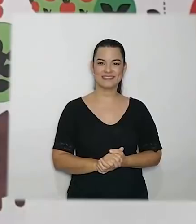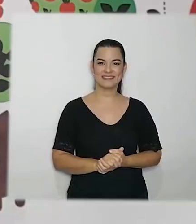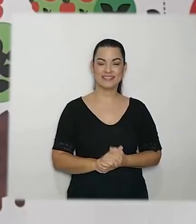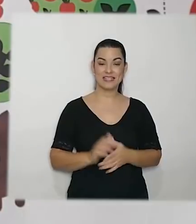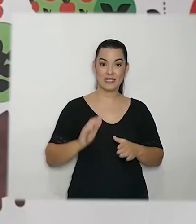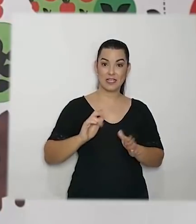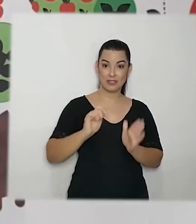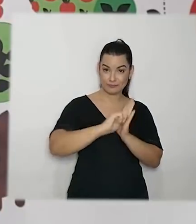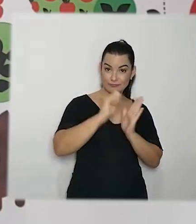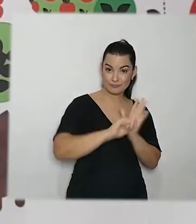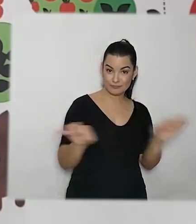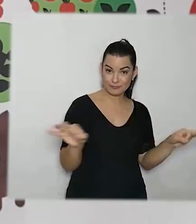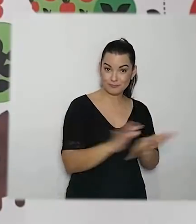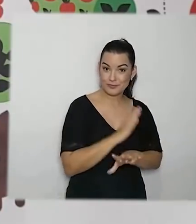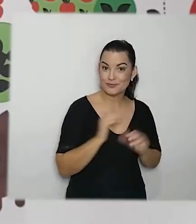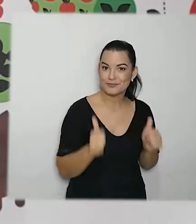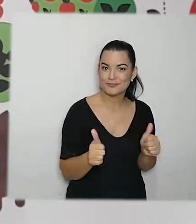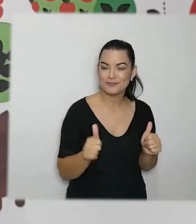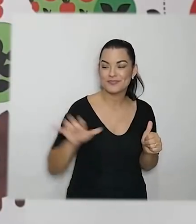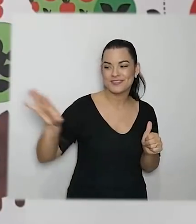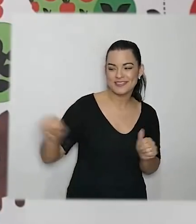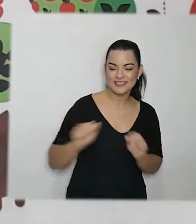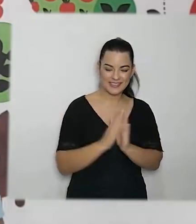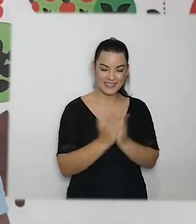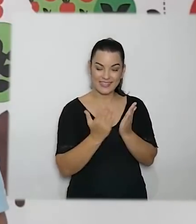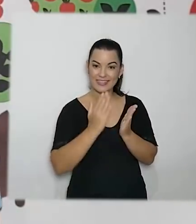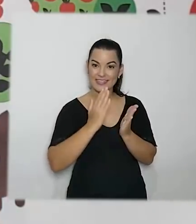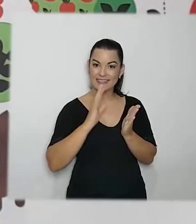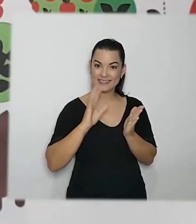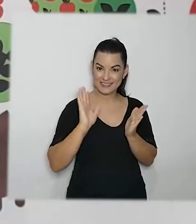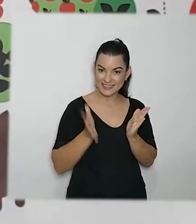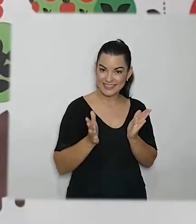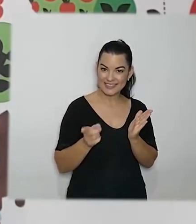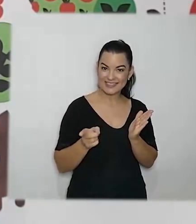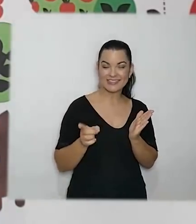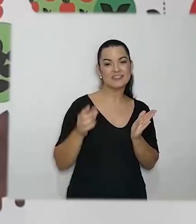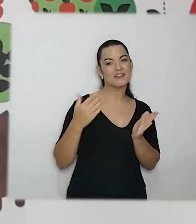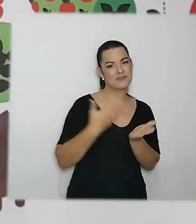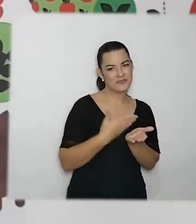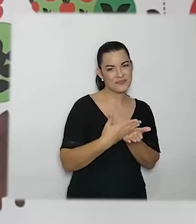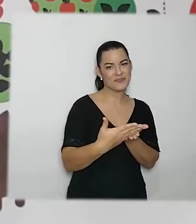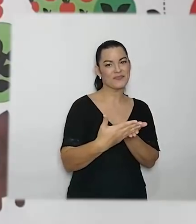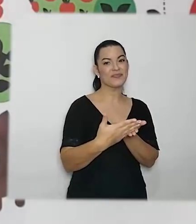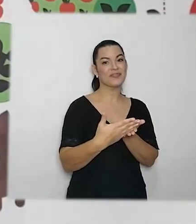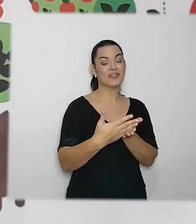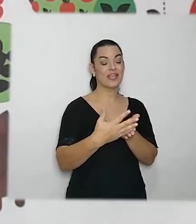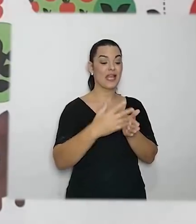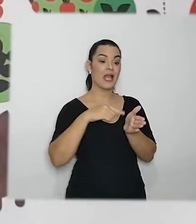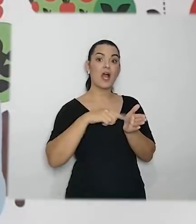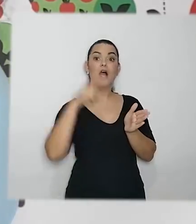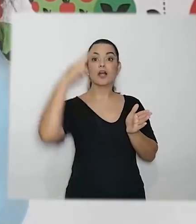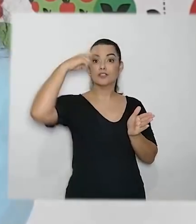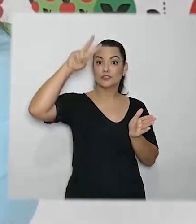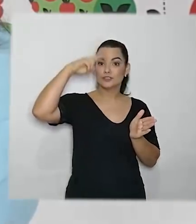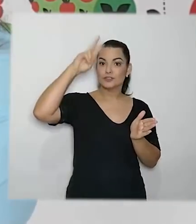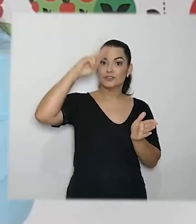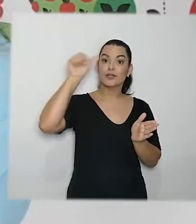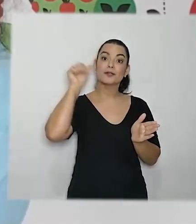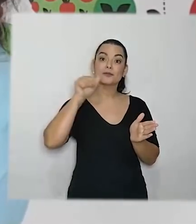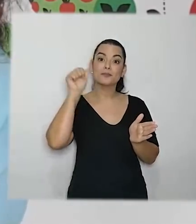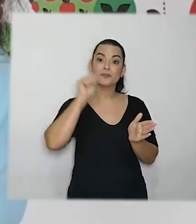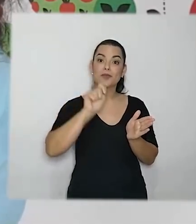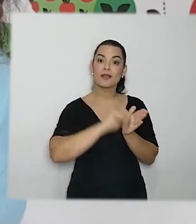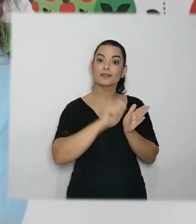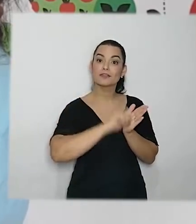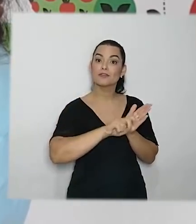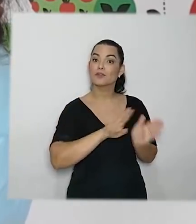Tudo anotado? Já pegaram o livro? Então vamos lá. Vamos acompanhar essa história escrita